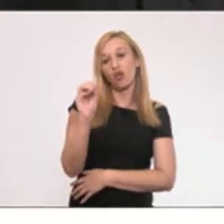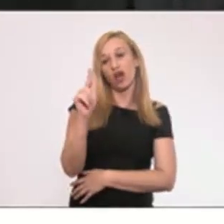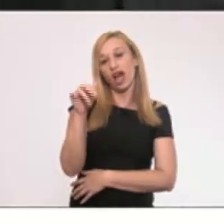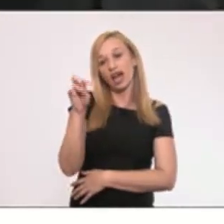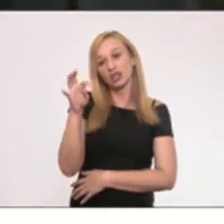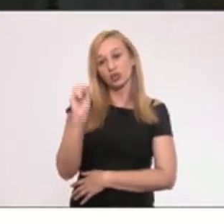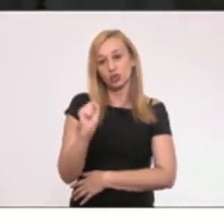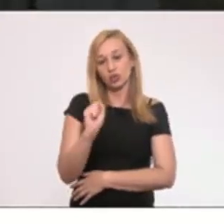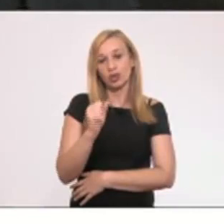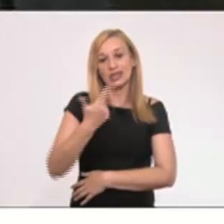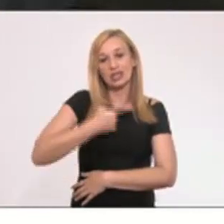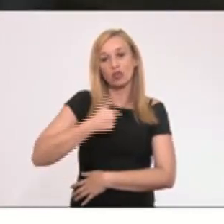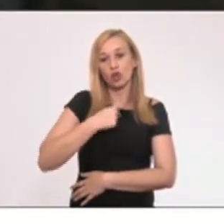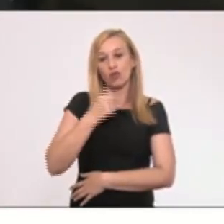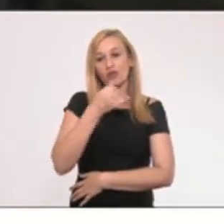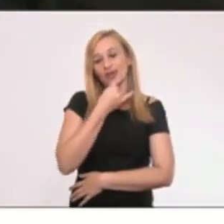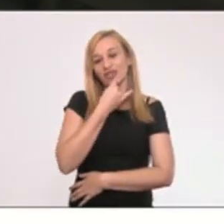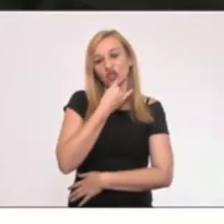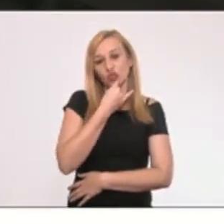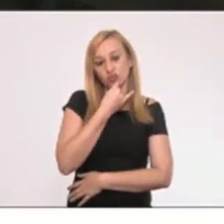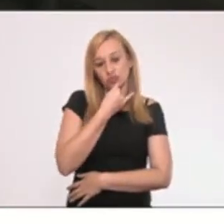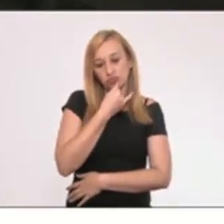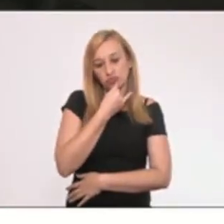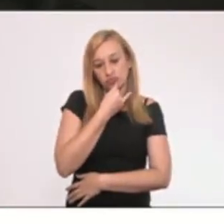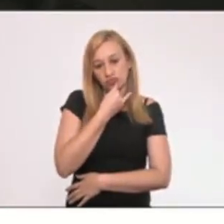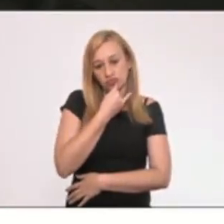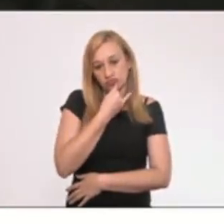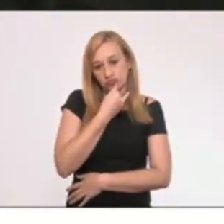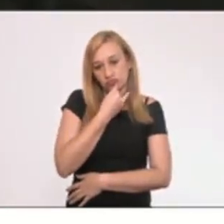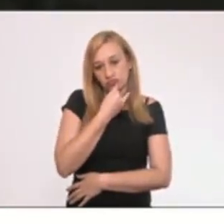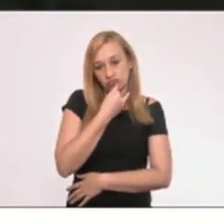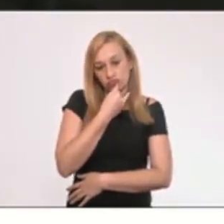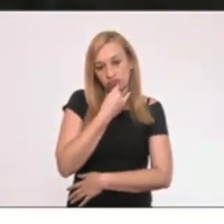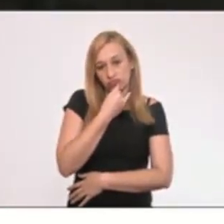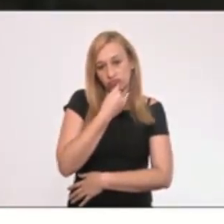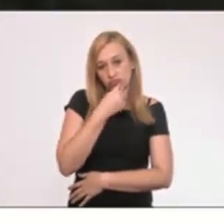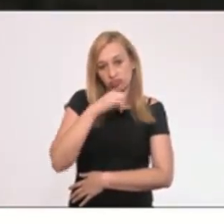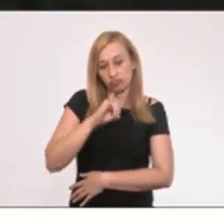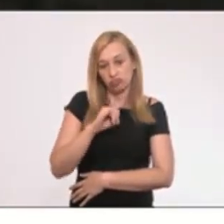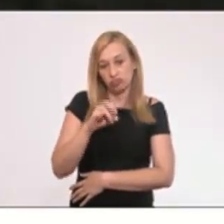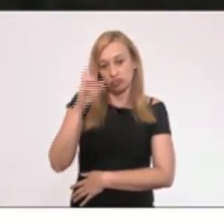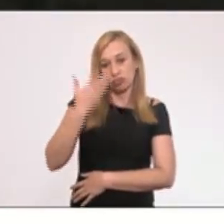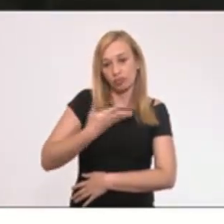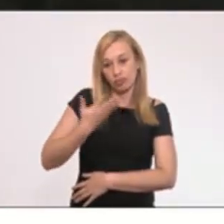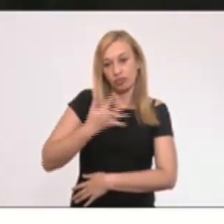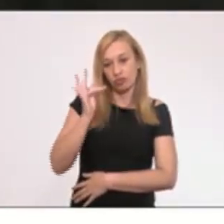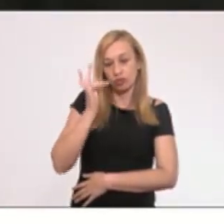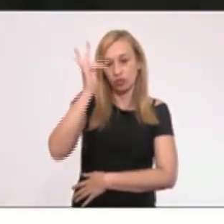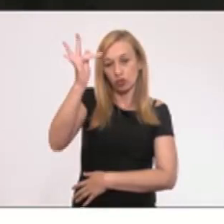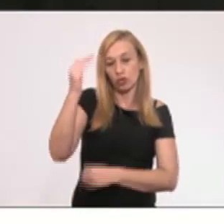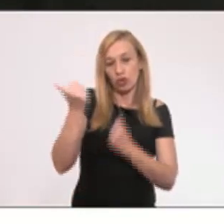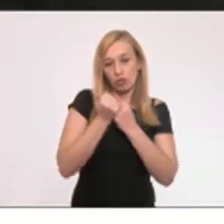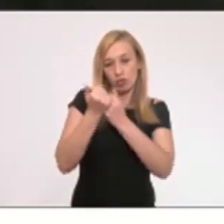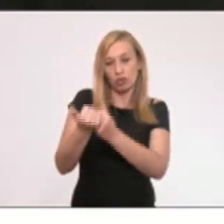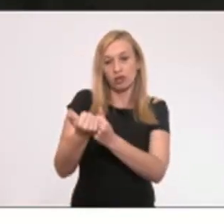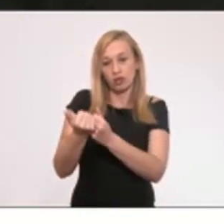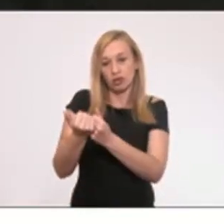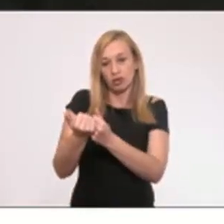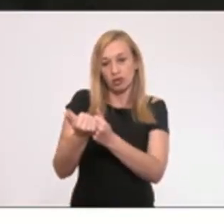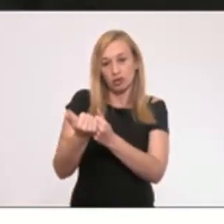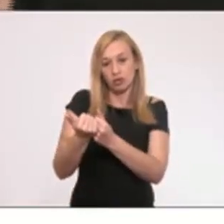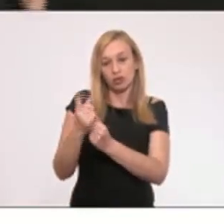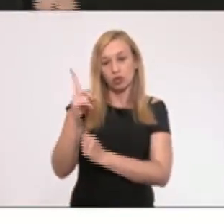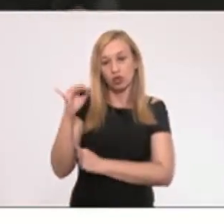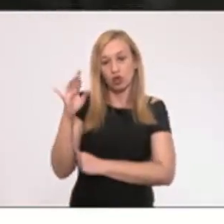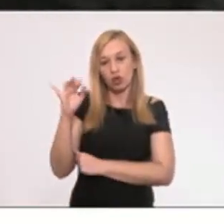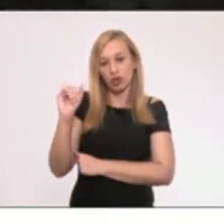vou ficar muito triste se Vossa Excelência, no futuro, apoiar o